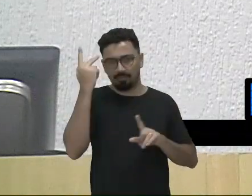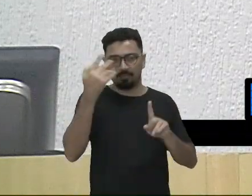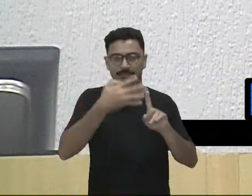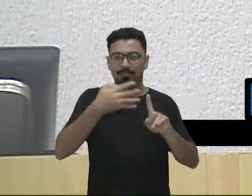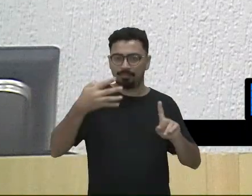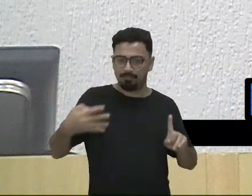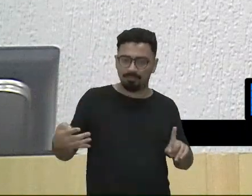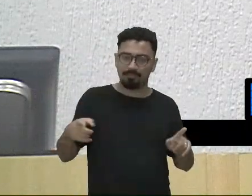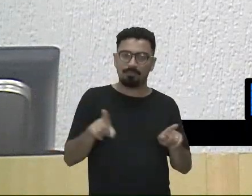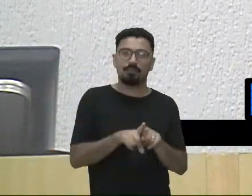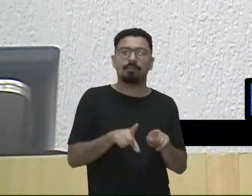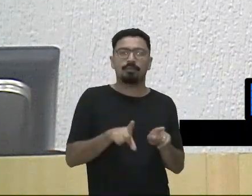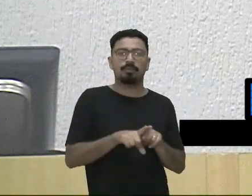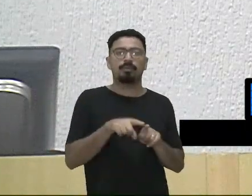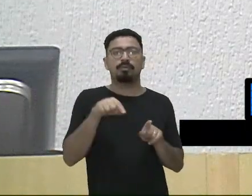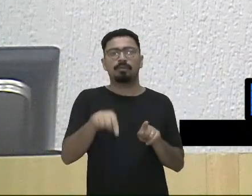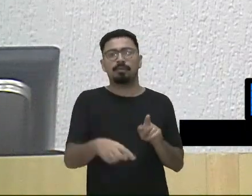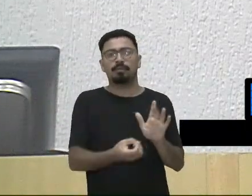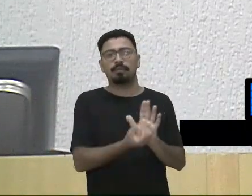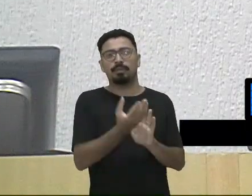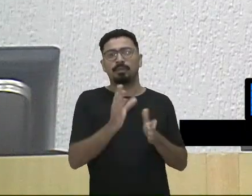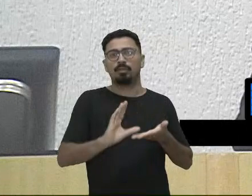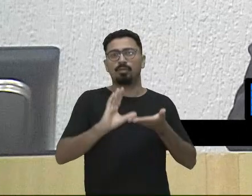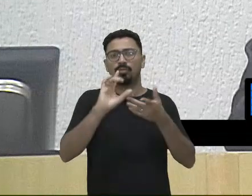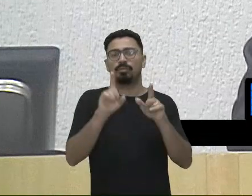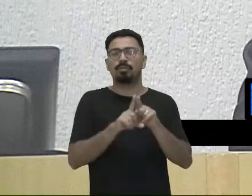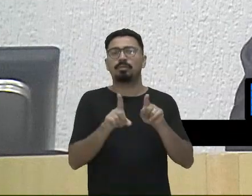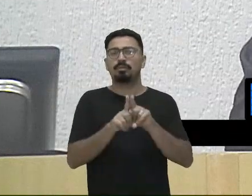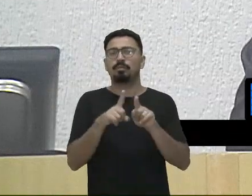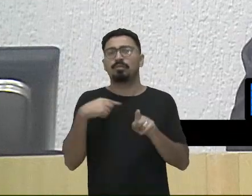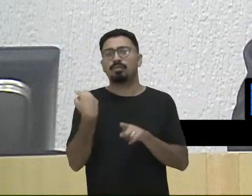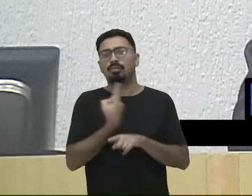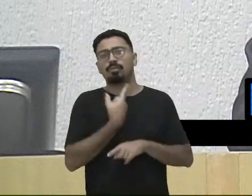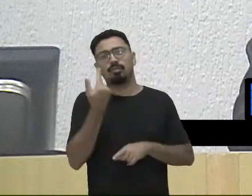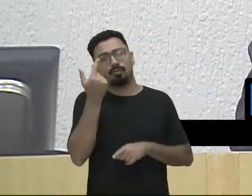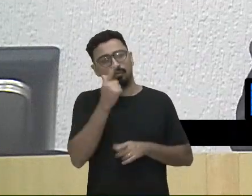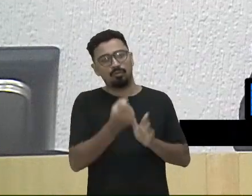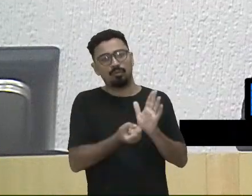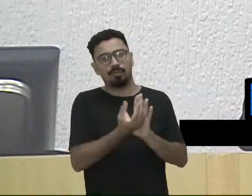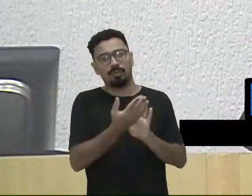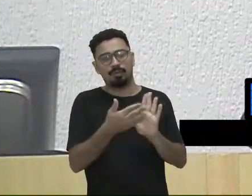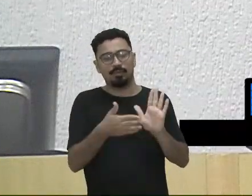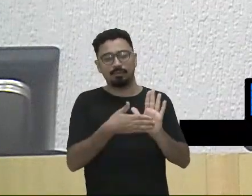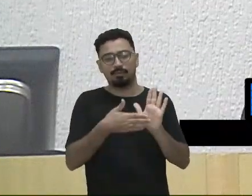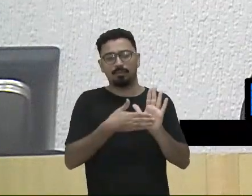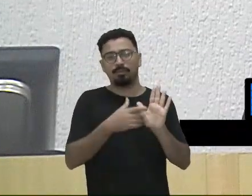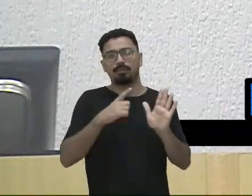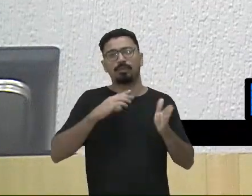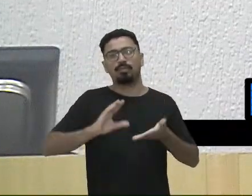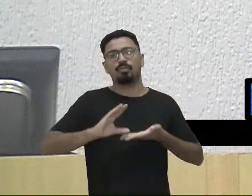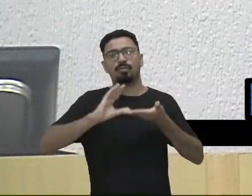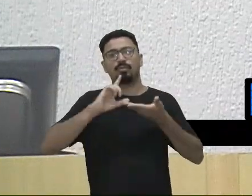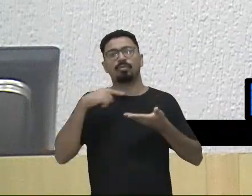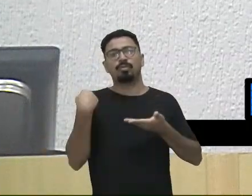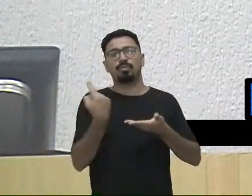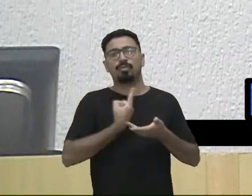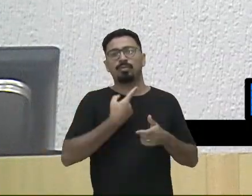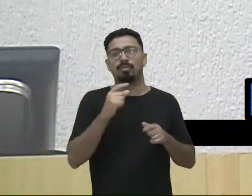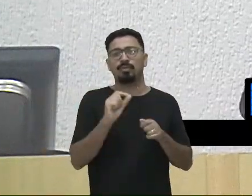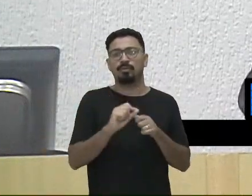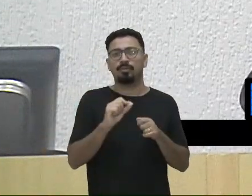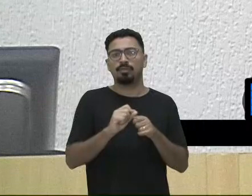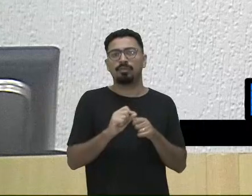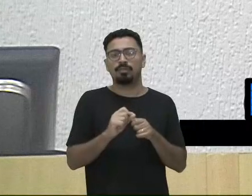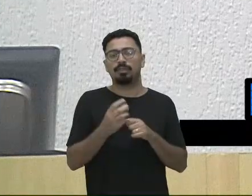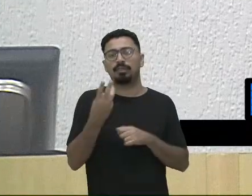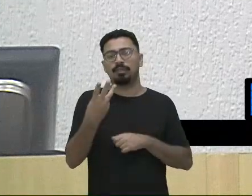aqui, para a elaboração do conselho, a gente conseguiu juntos se reunir para a criação dessa minuta de um conselho, a gente fez 3